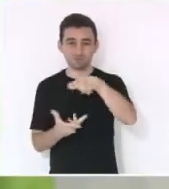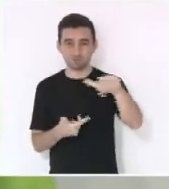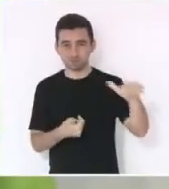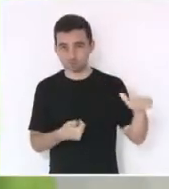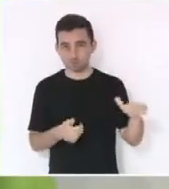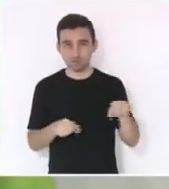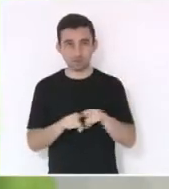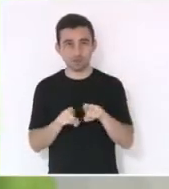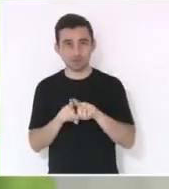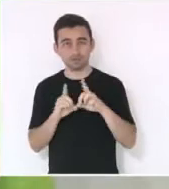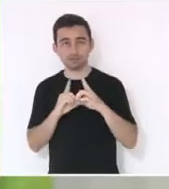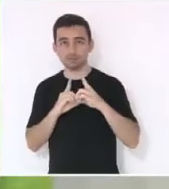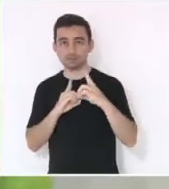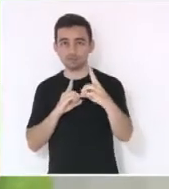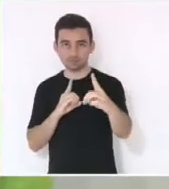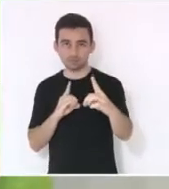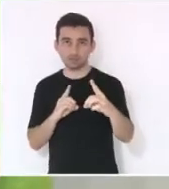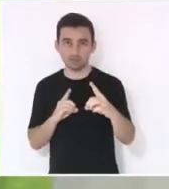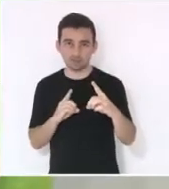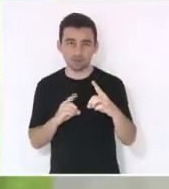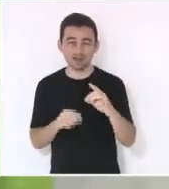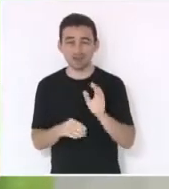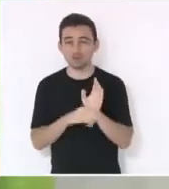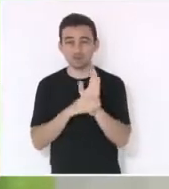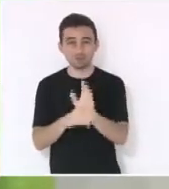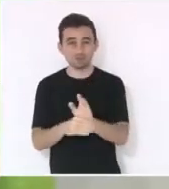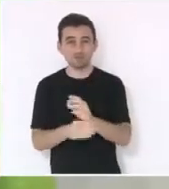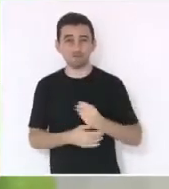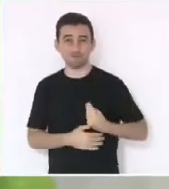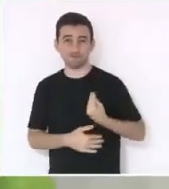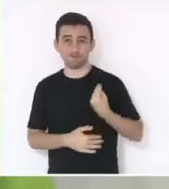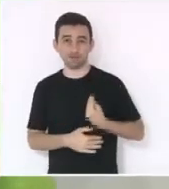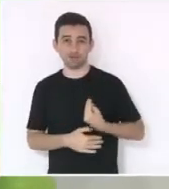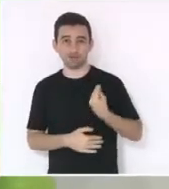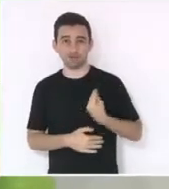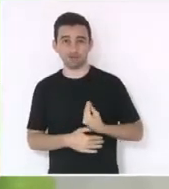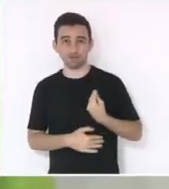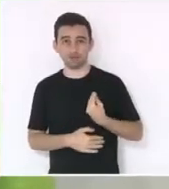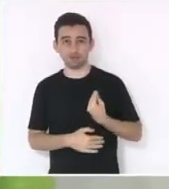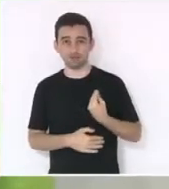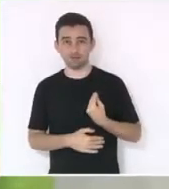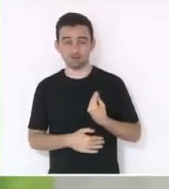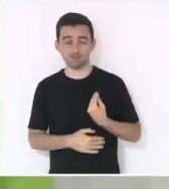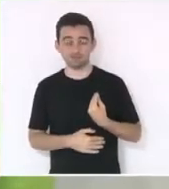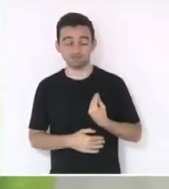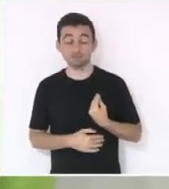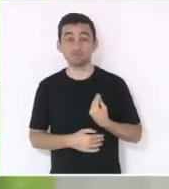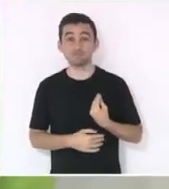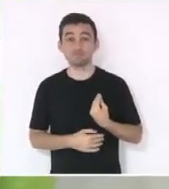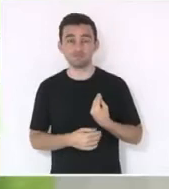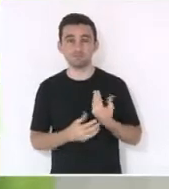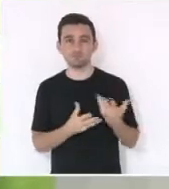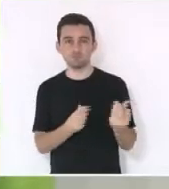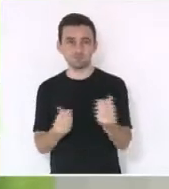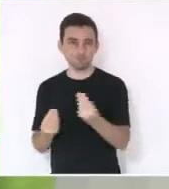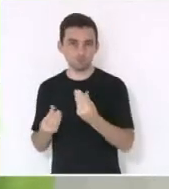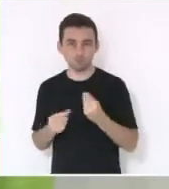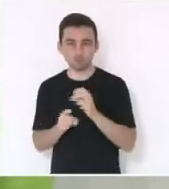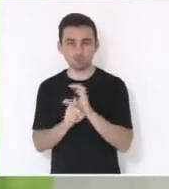que transforma a vida de muitas comunidades por meio dos projetos de intervenção